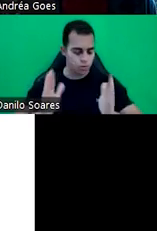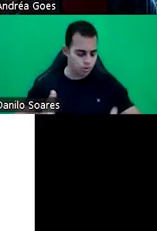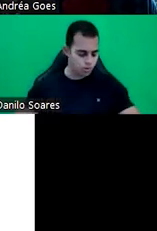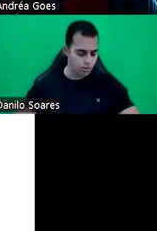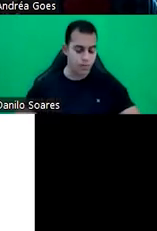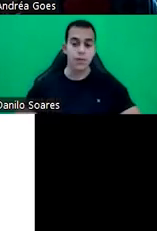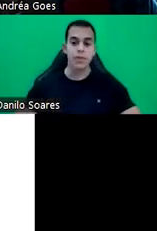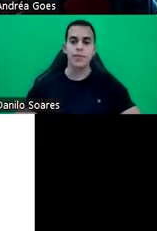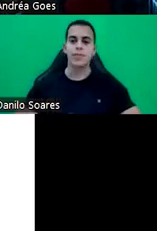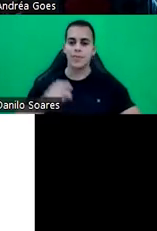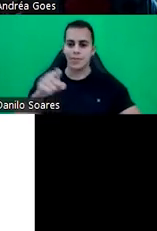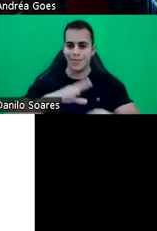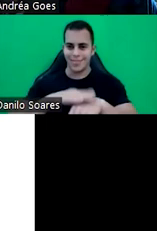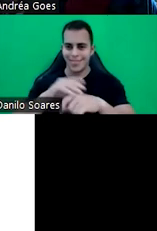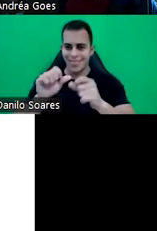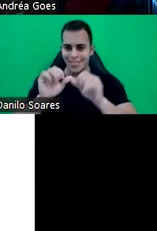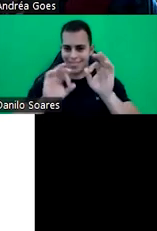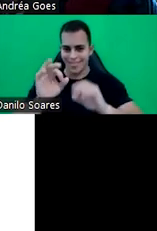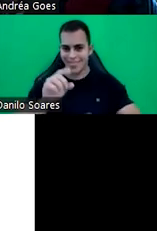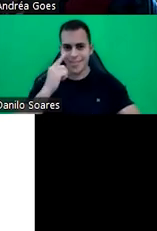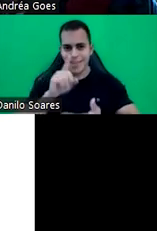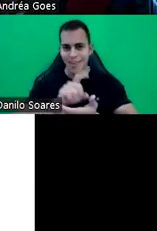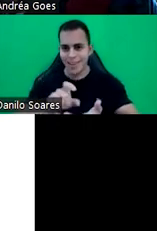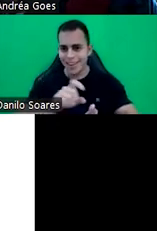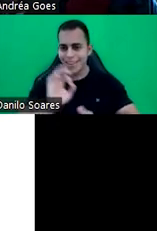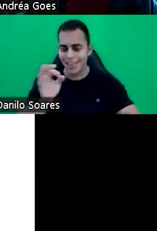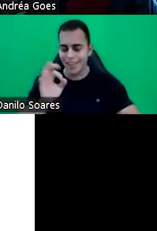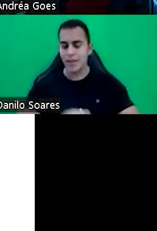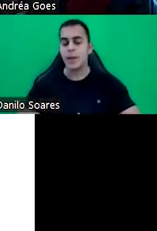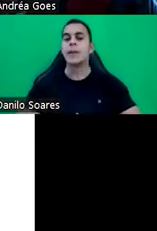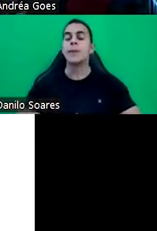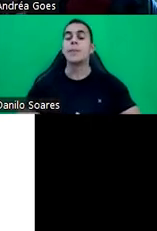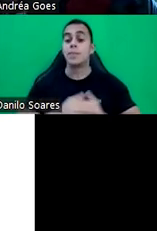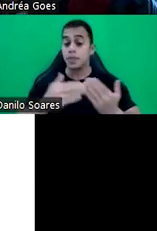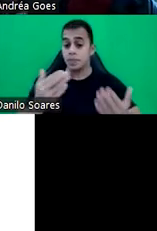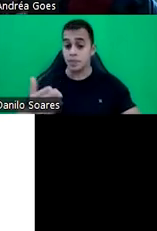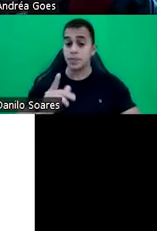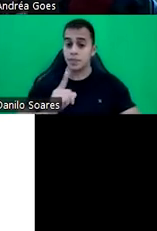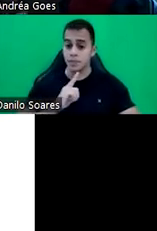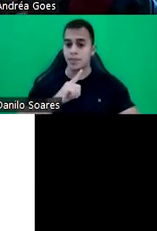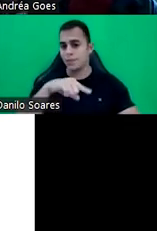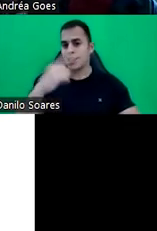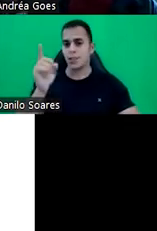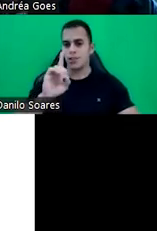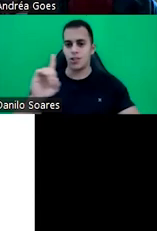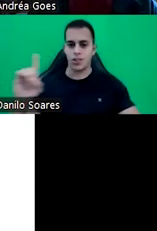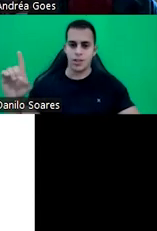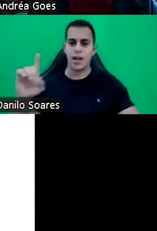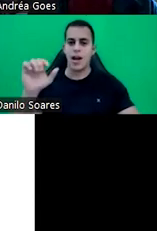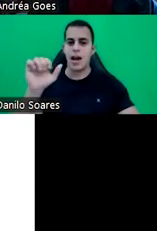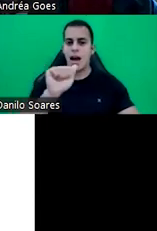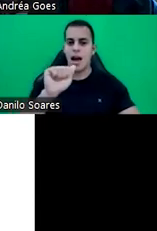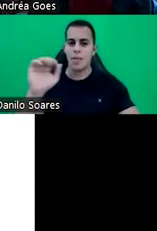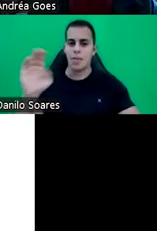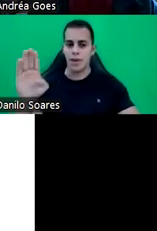É você que está apresentando, né, Murilo? Mas aqui, onde a gente está vendo os monômeros, aqui à direita, no A, no AB, no B e